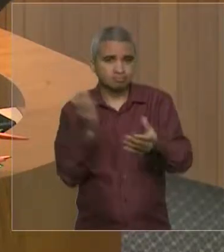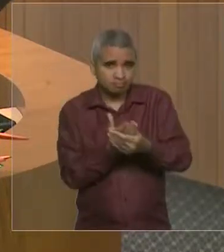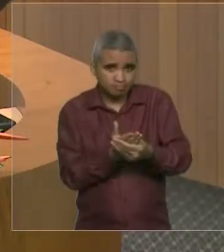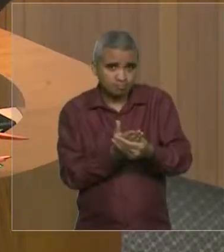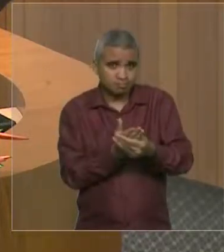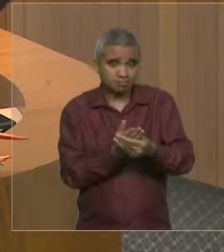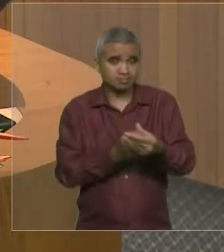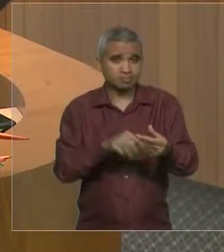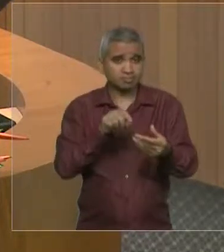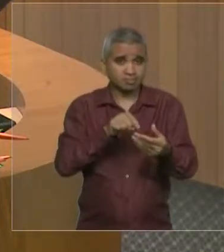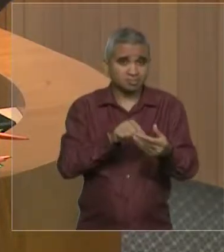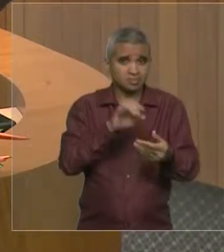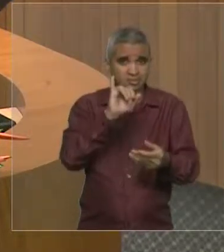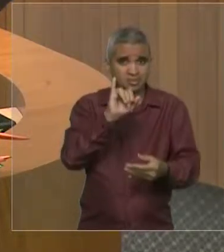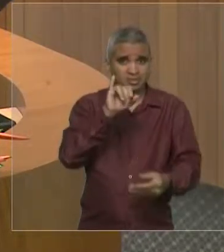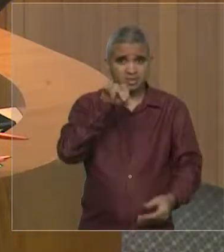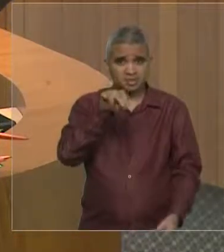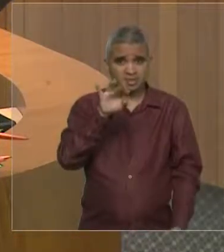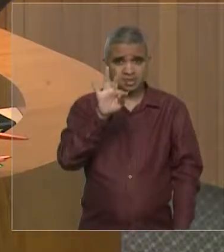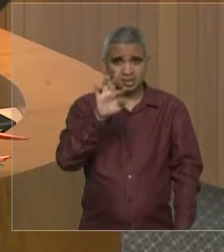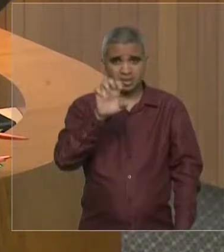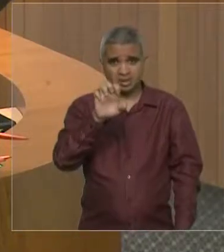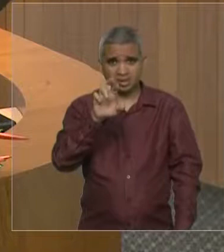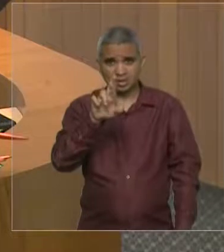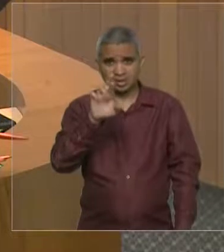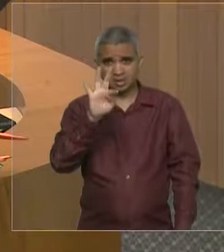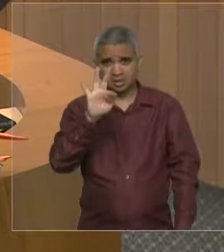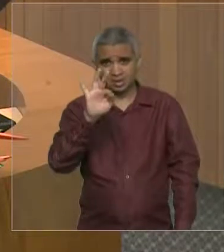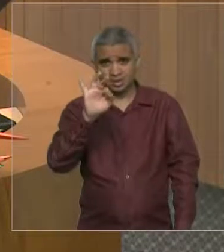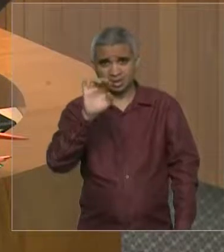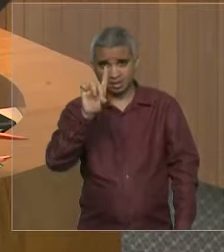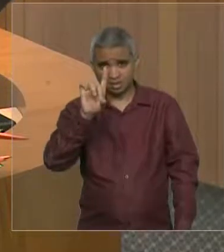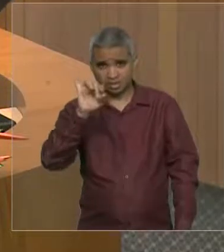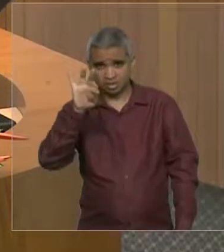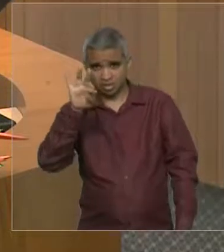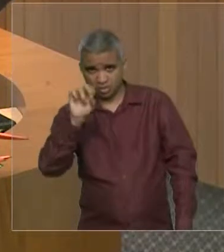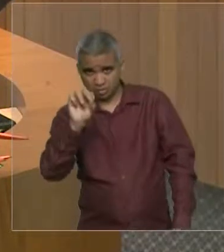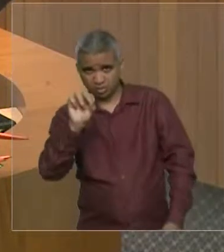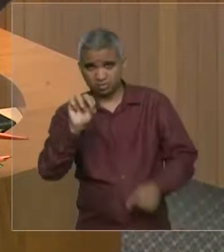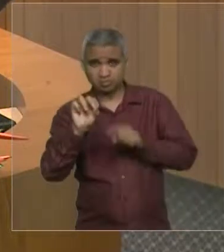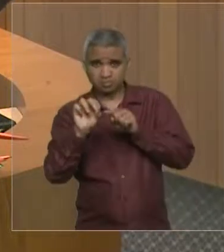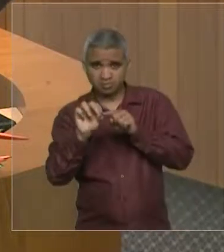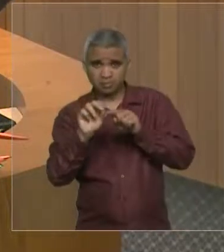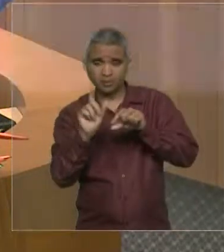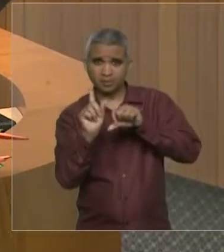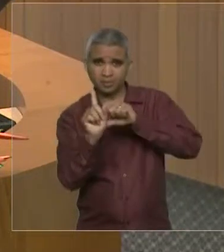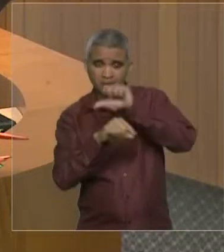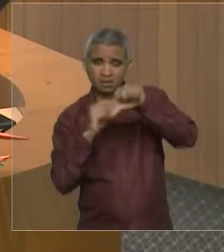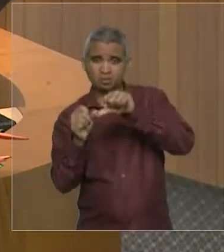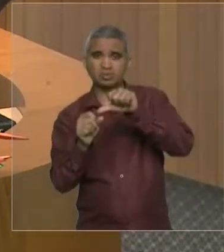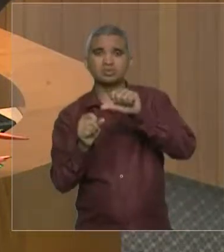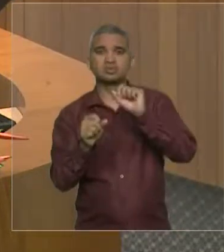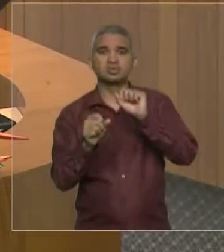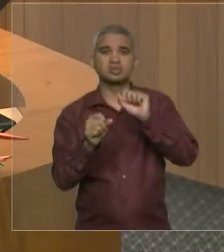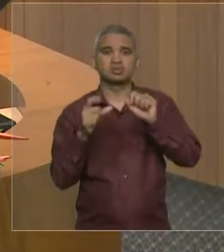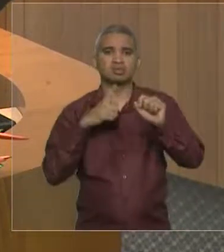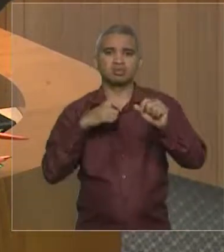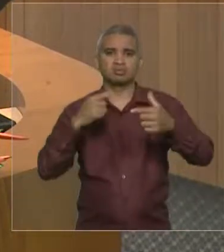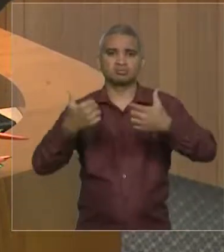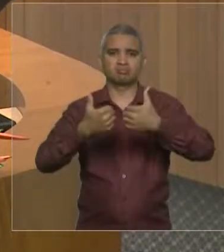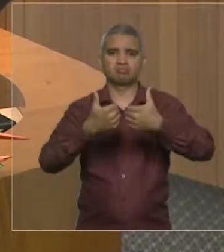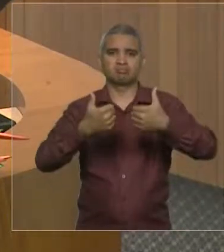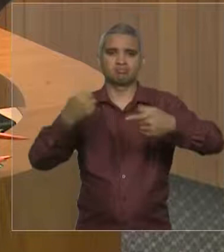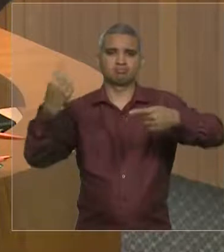convertida para uma ação possessória, ou seja, uma disputa de titularidade de terra que a justiça ficou